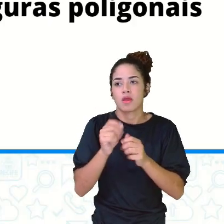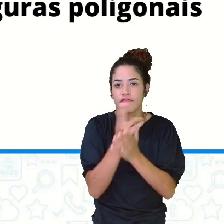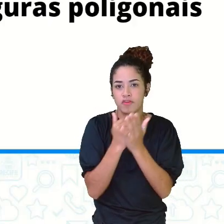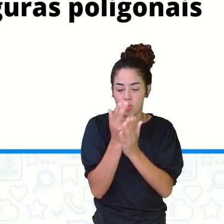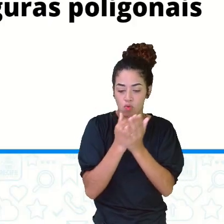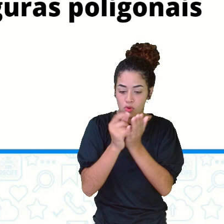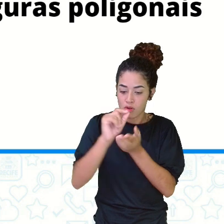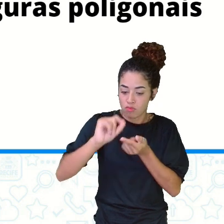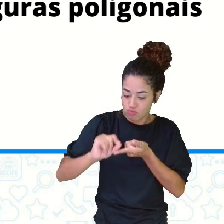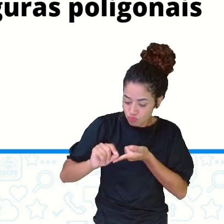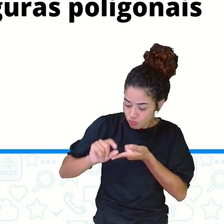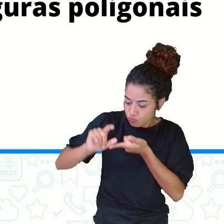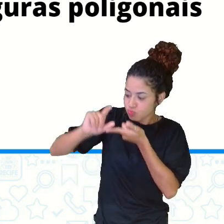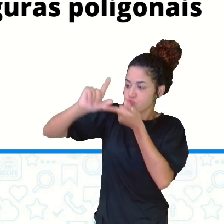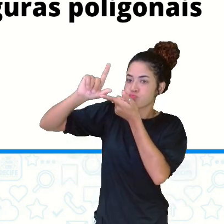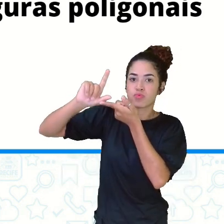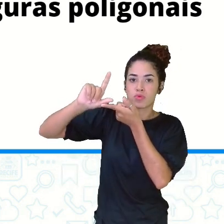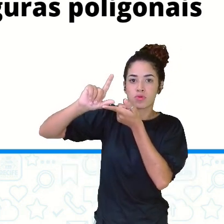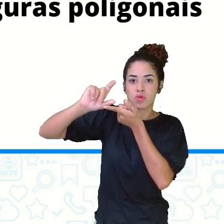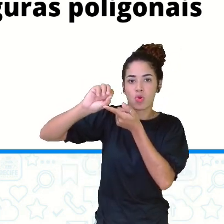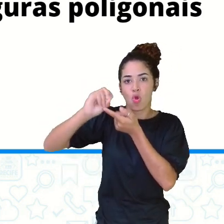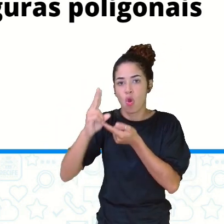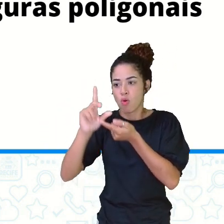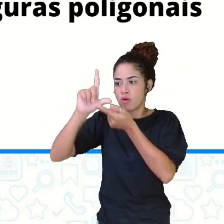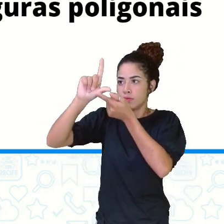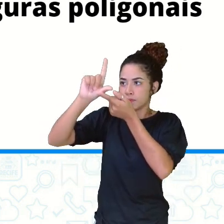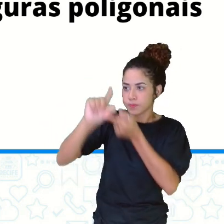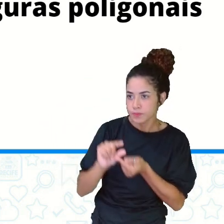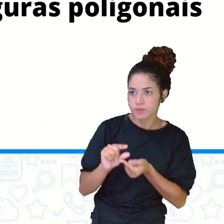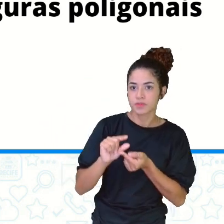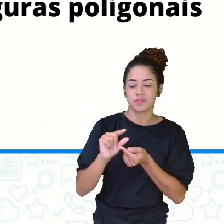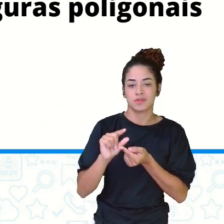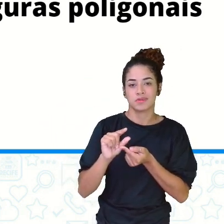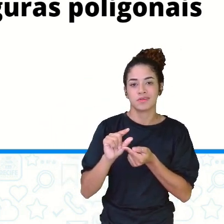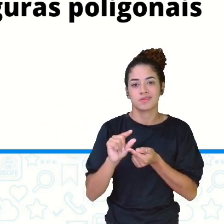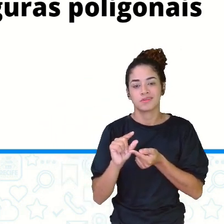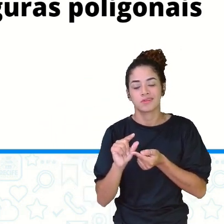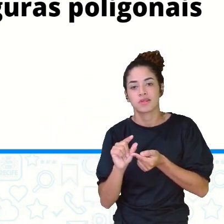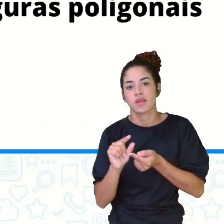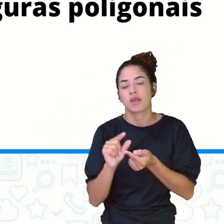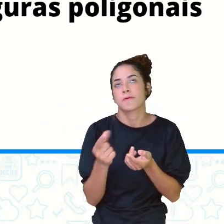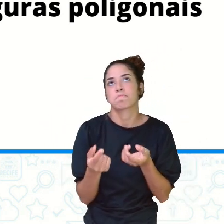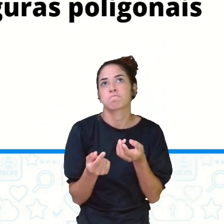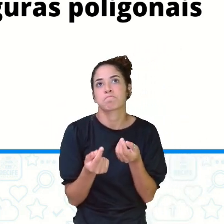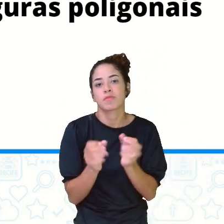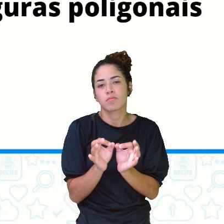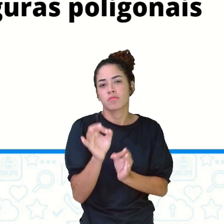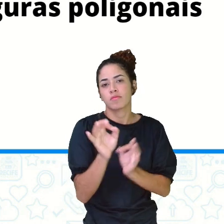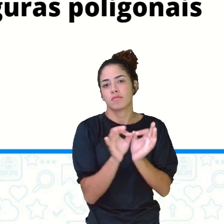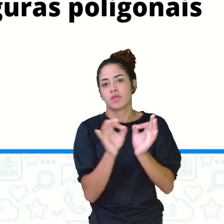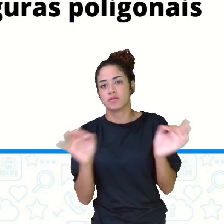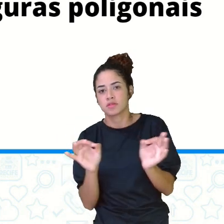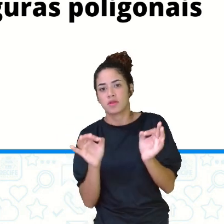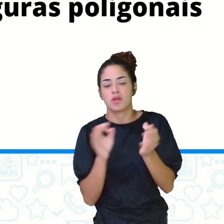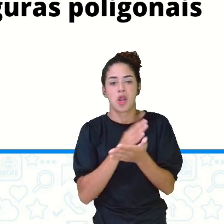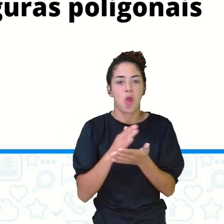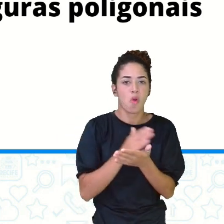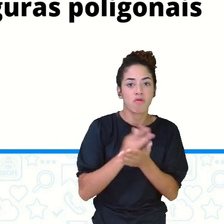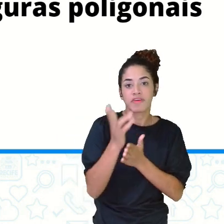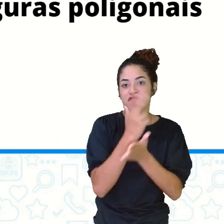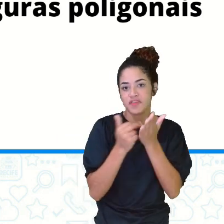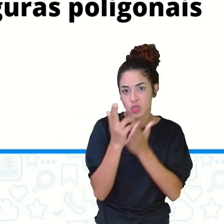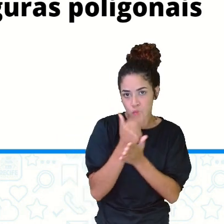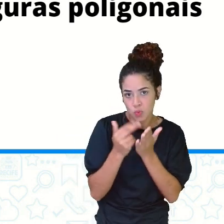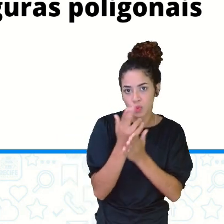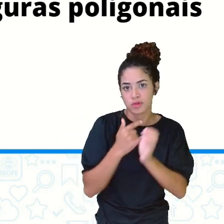aumentar ou diminuir a dimensão de determinado polígono, né, determinada